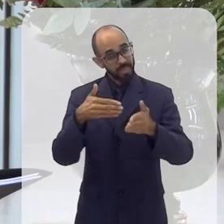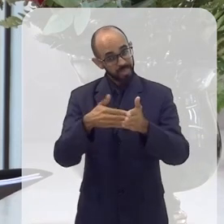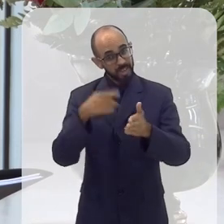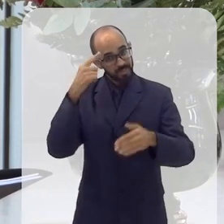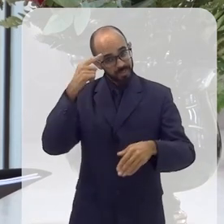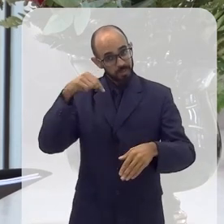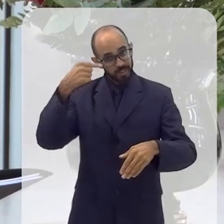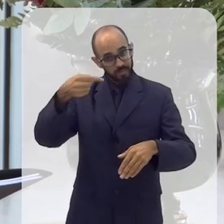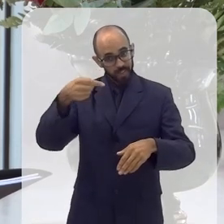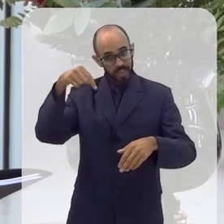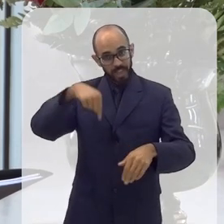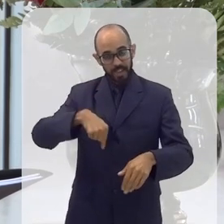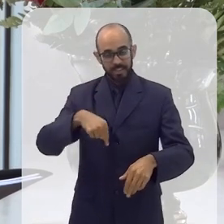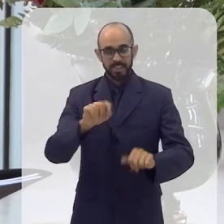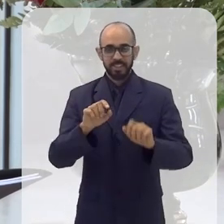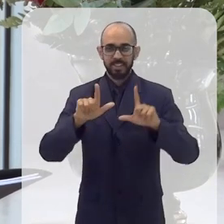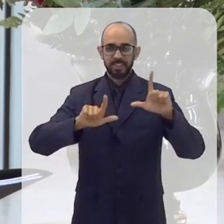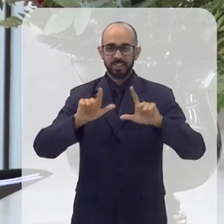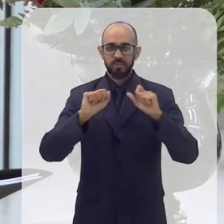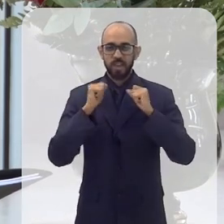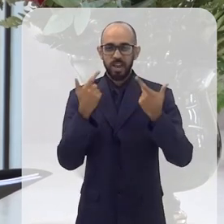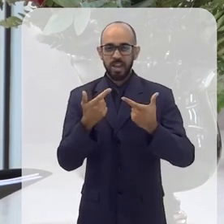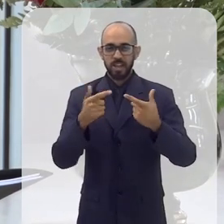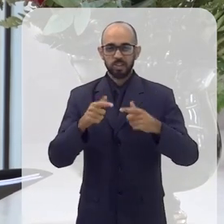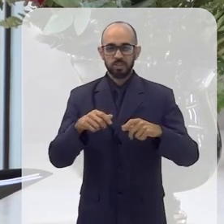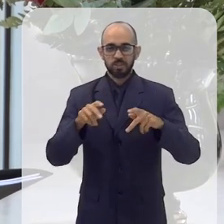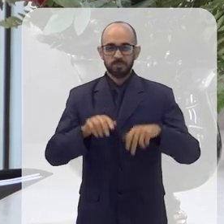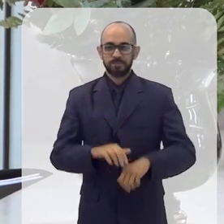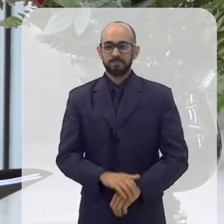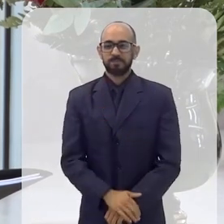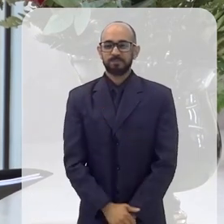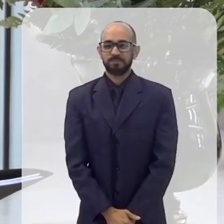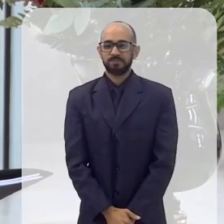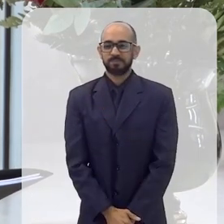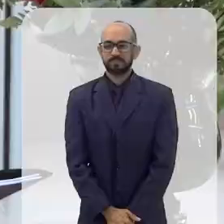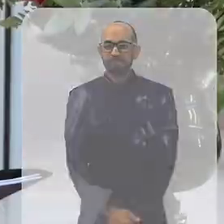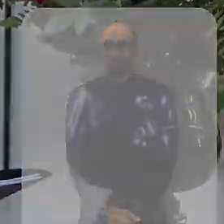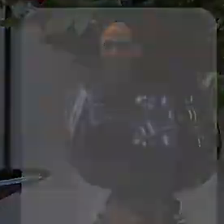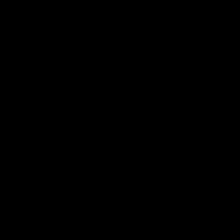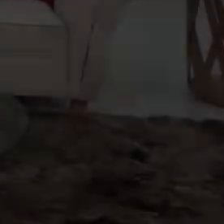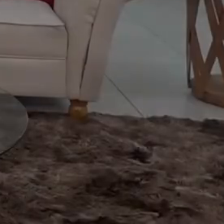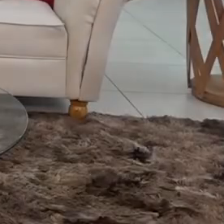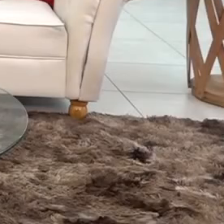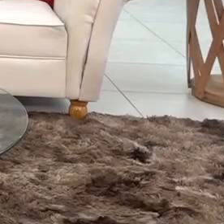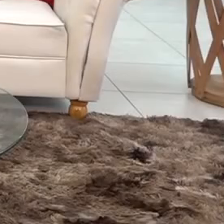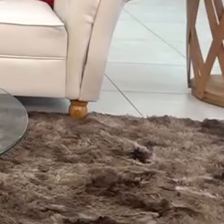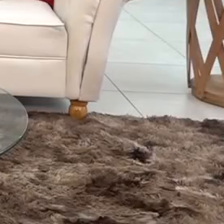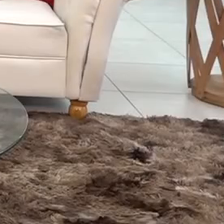e até a semana que vem, aqui na TV Alerj, o canal do povo.